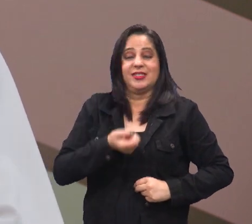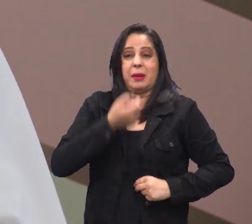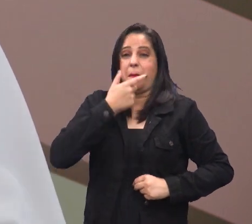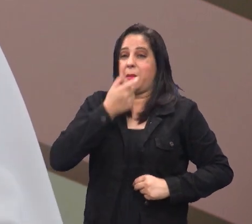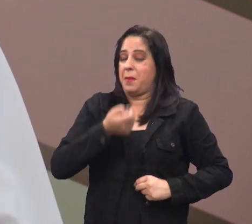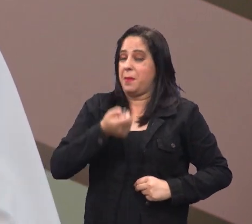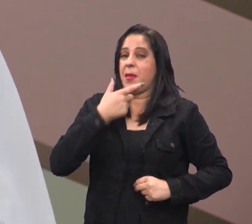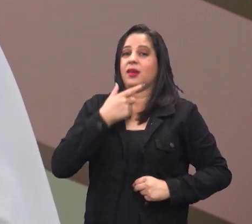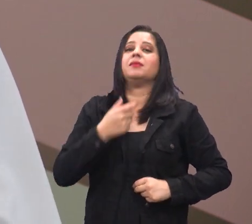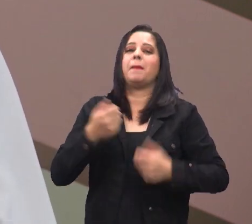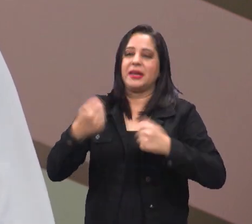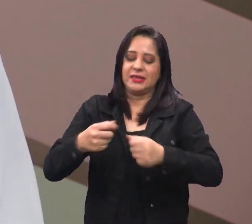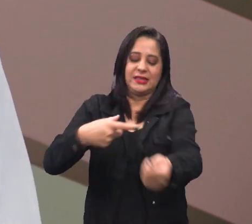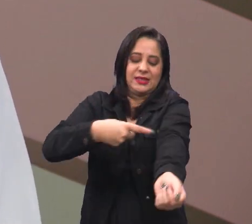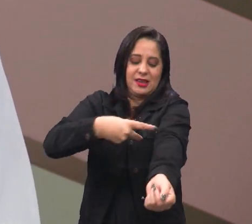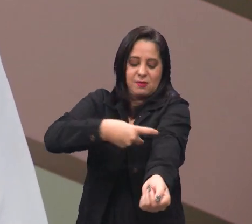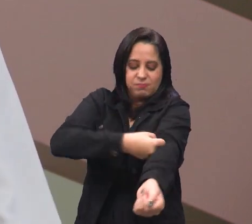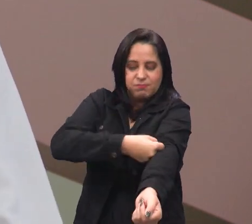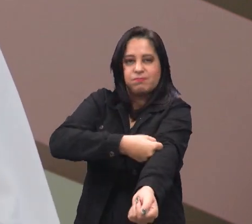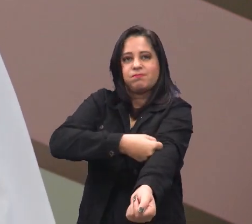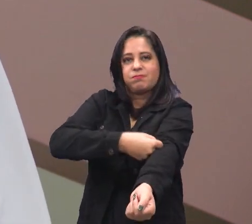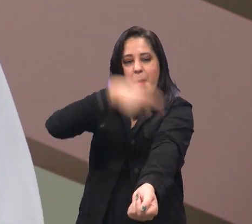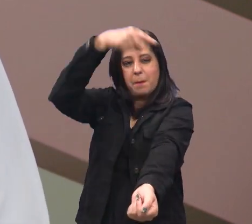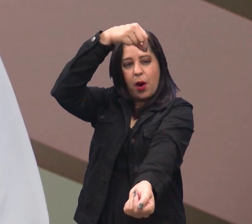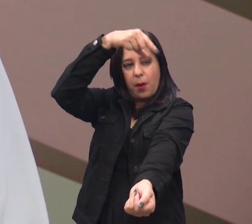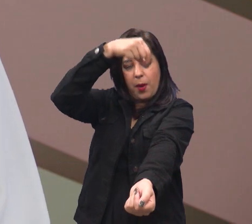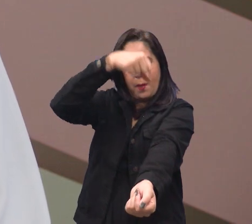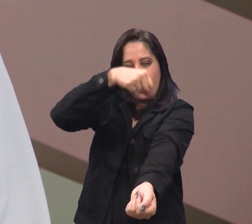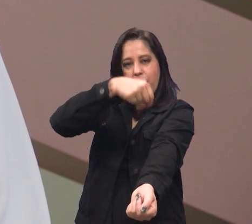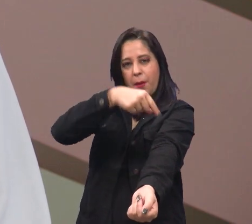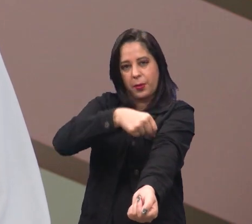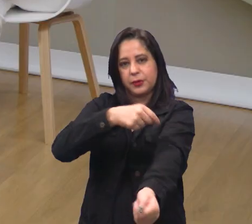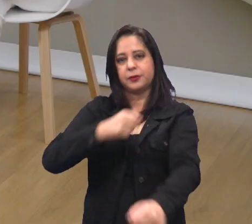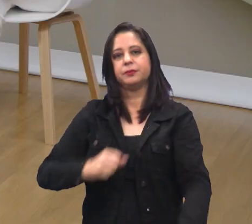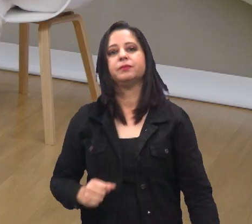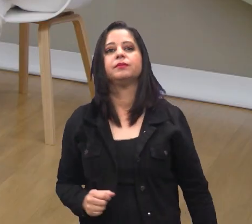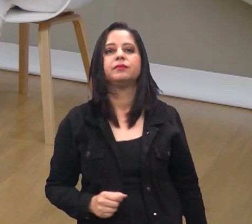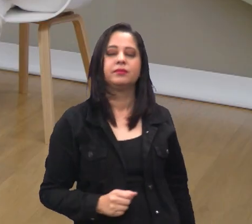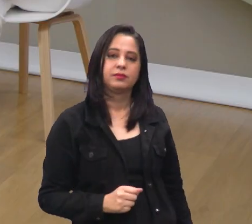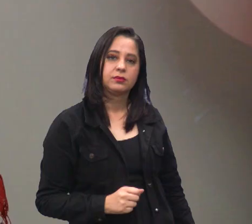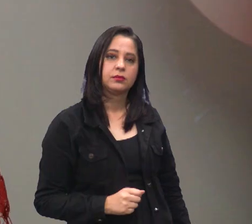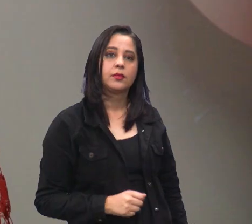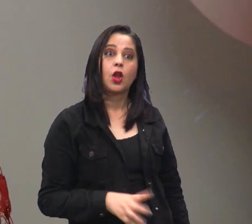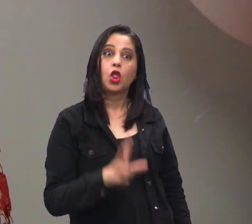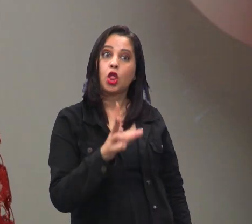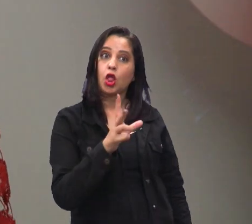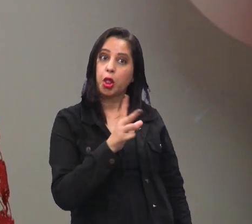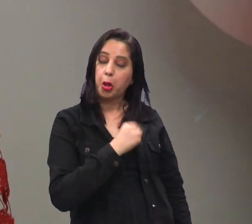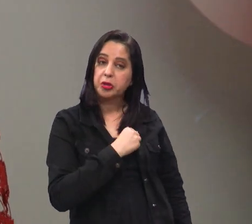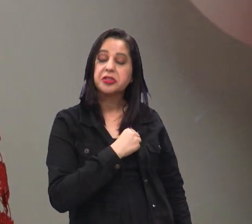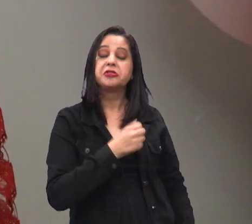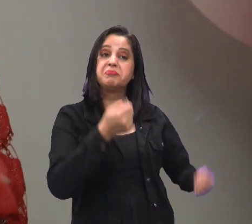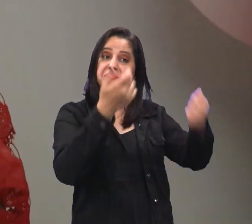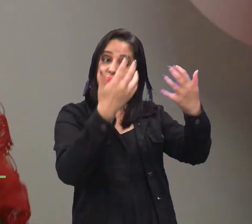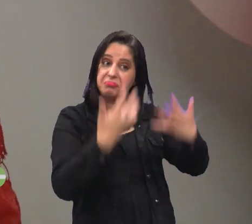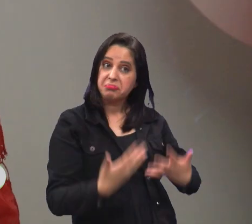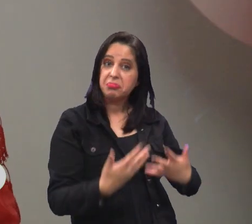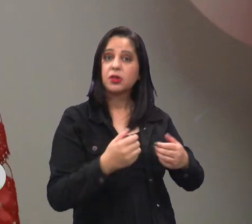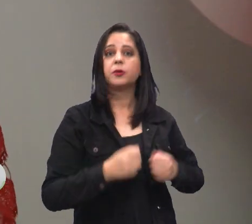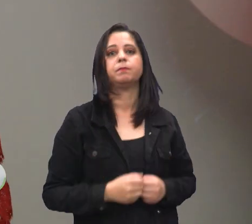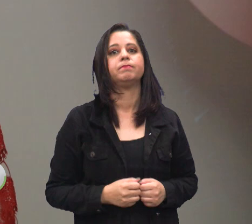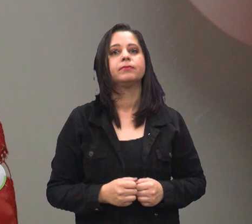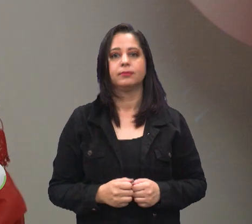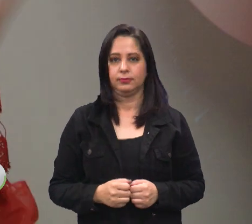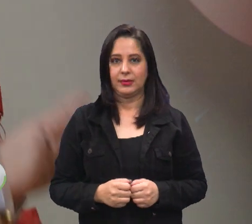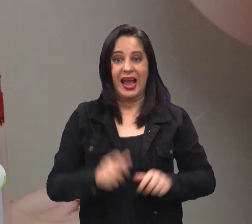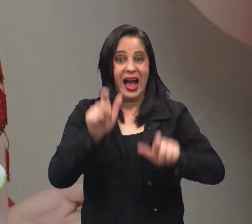que você precisa tratar mais intensamente e por via endovenosa. Perfeito, doutora, muito esclarecedor. E olha só, gente, muita